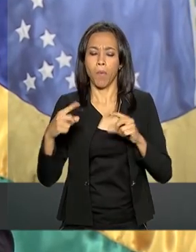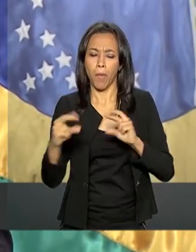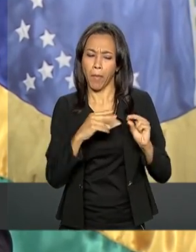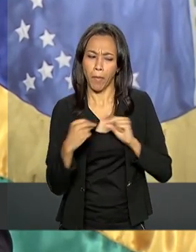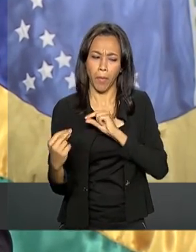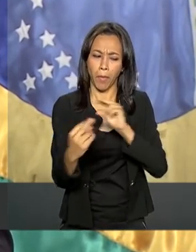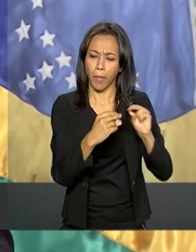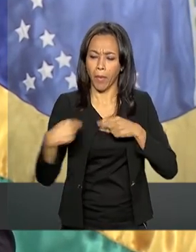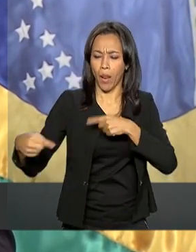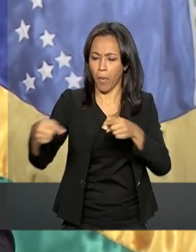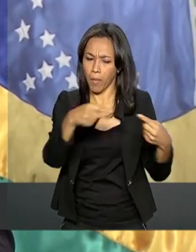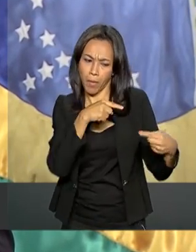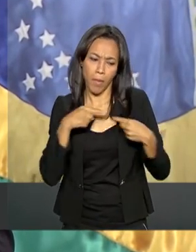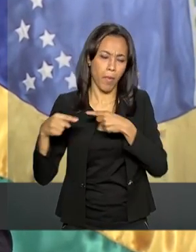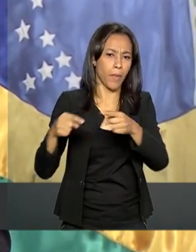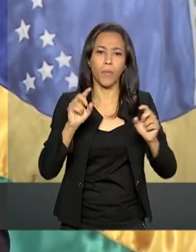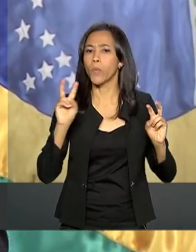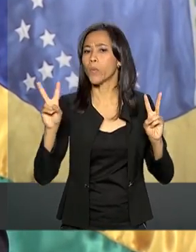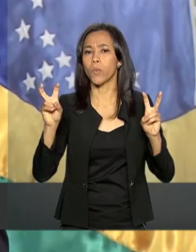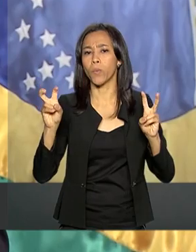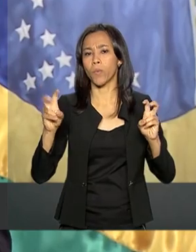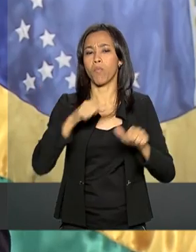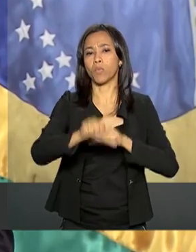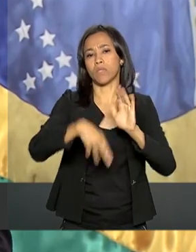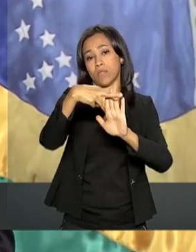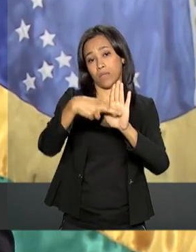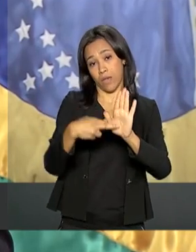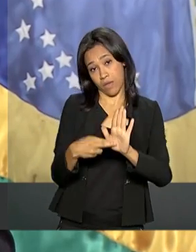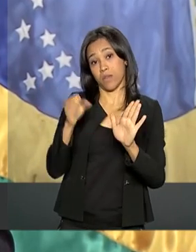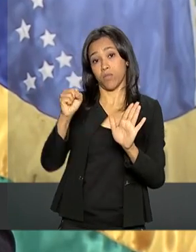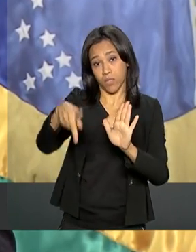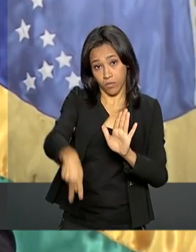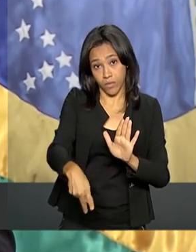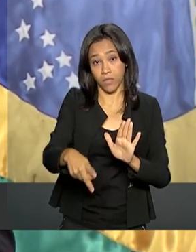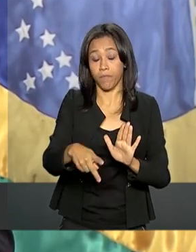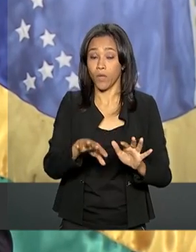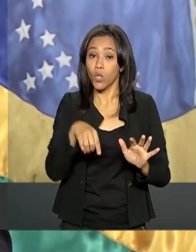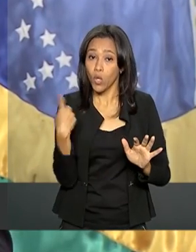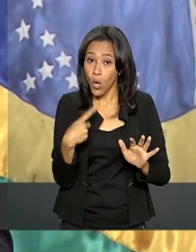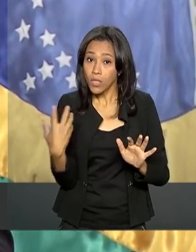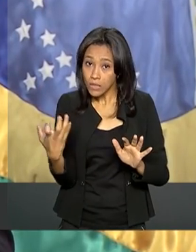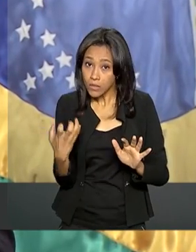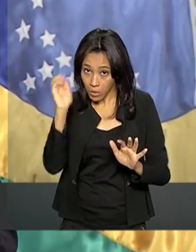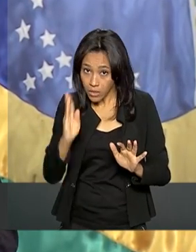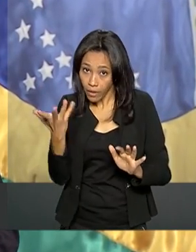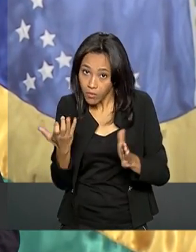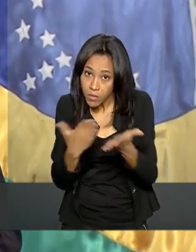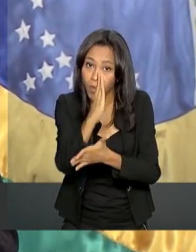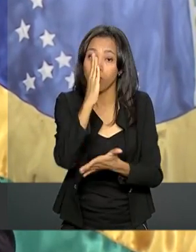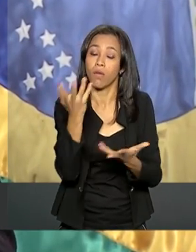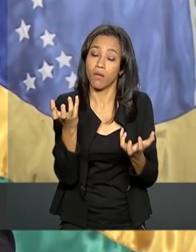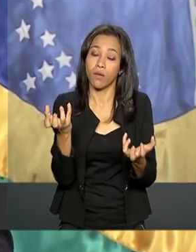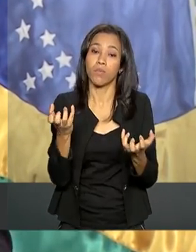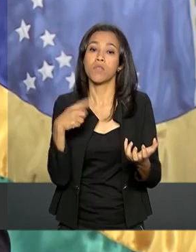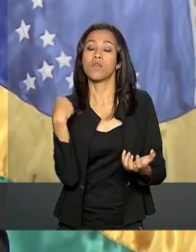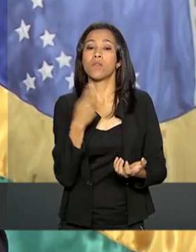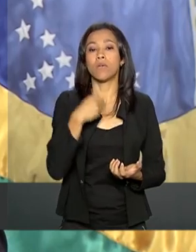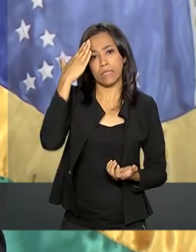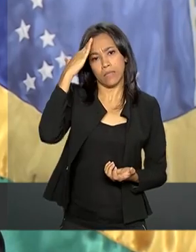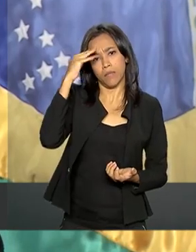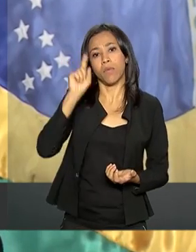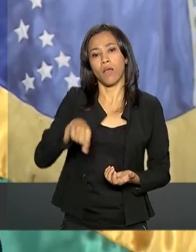que ocorrem por ocasião da reforma da Previdência. Nós queremos aprová-la e entendemos que é o